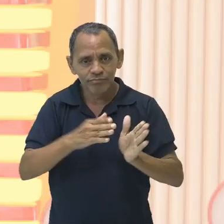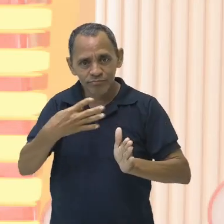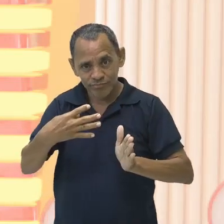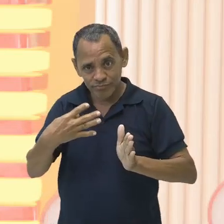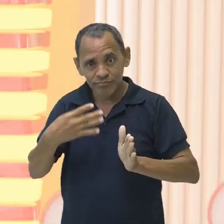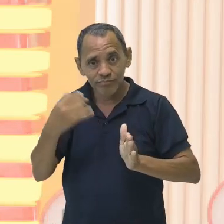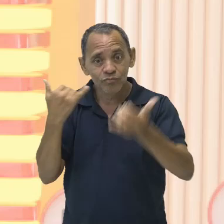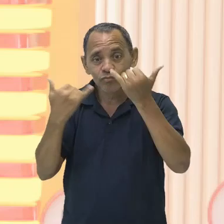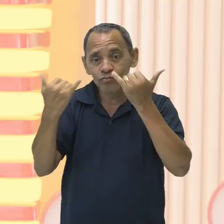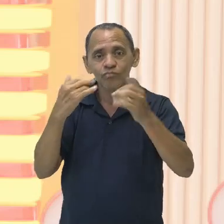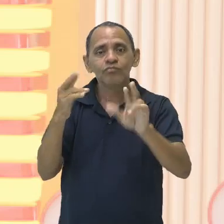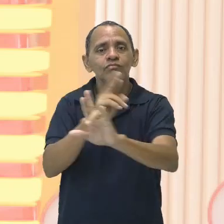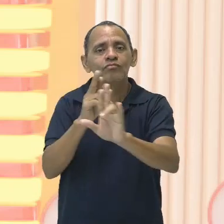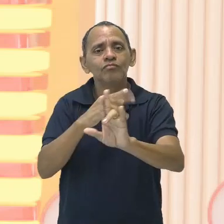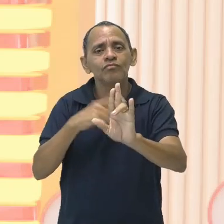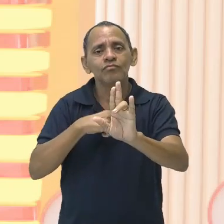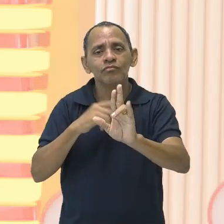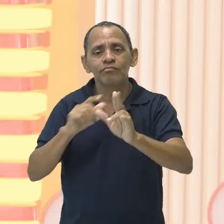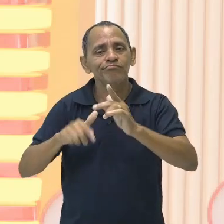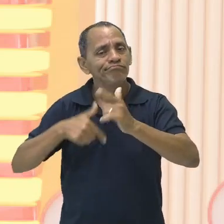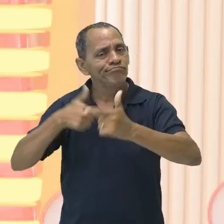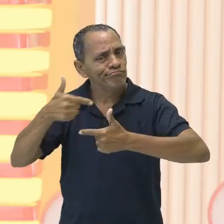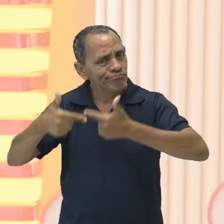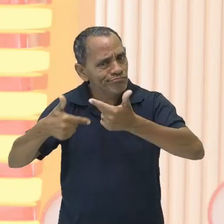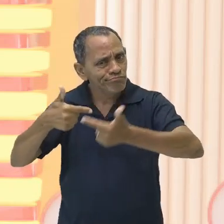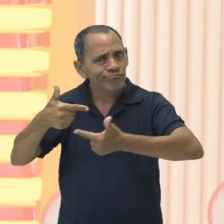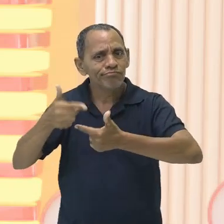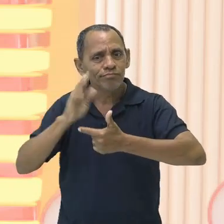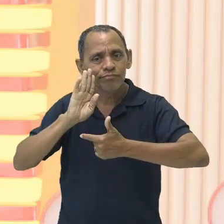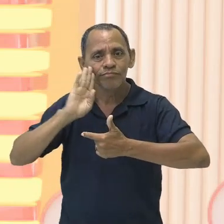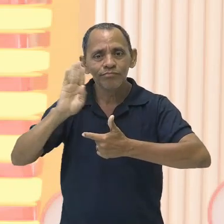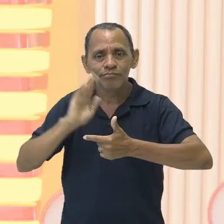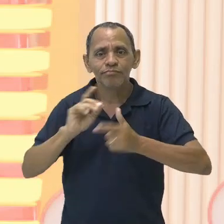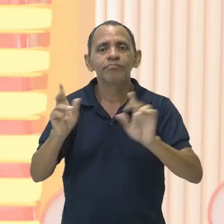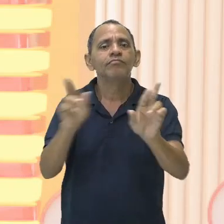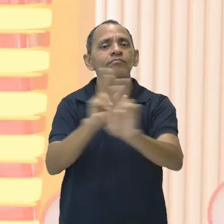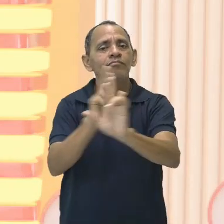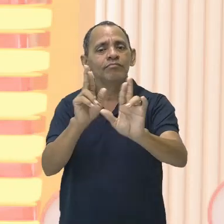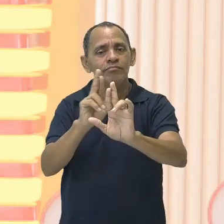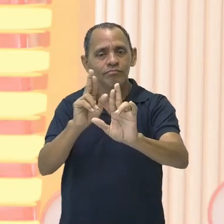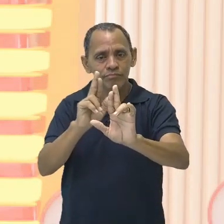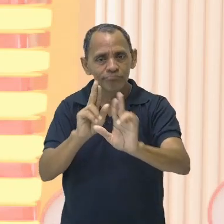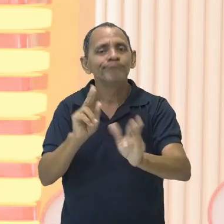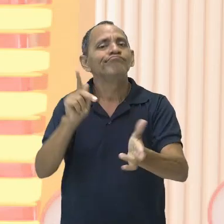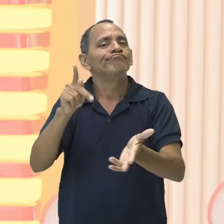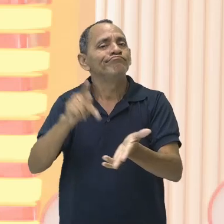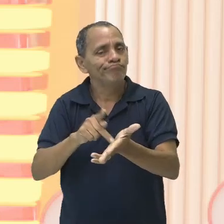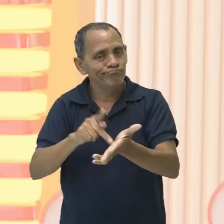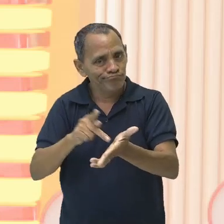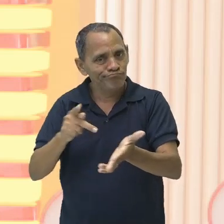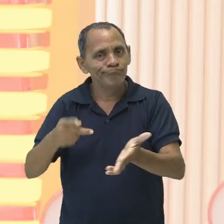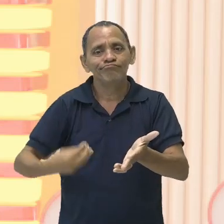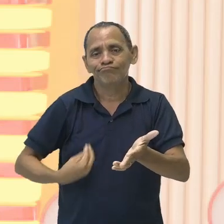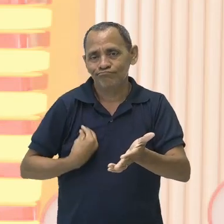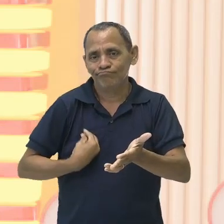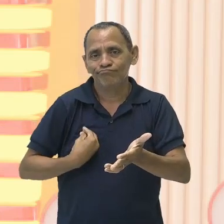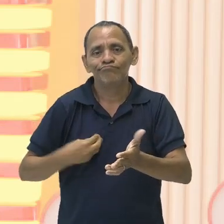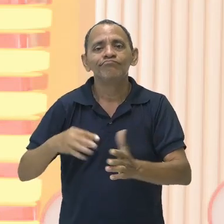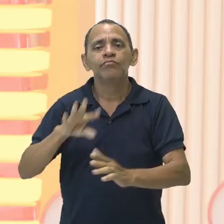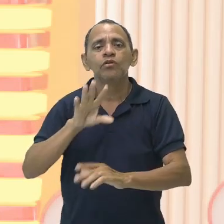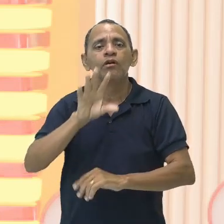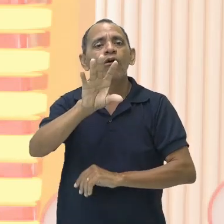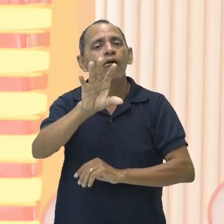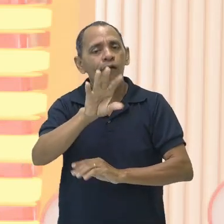informações relacionadas a trabalho, principalmente com relação à nossa realidade, à nossa região